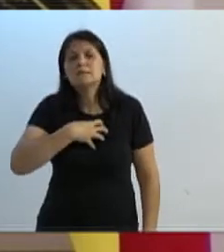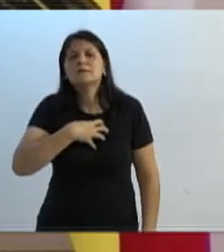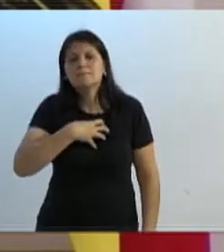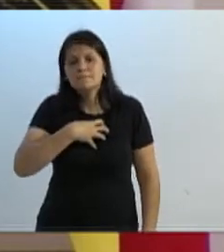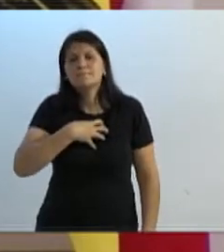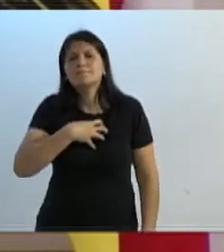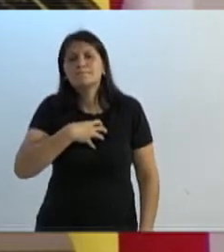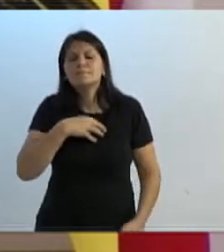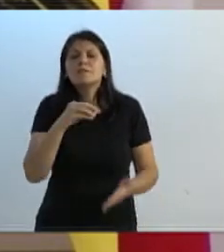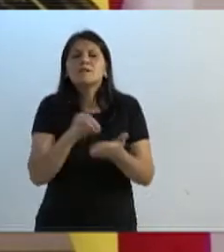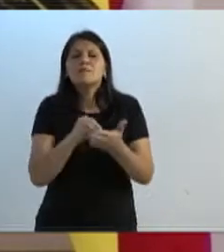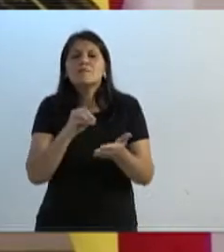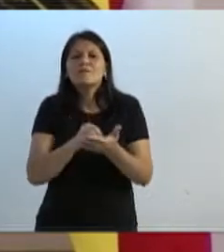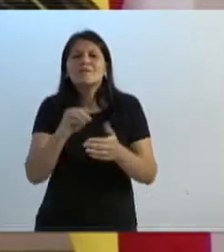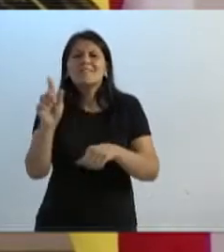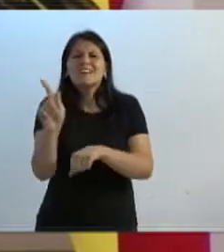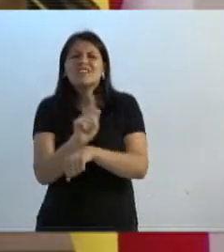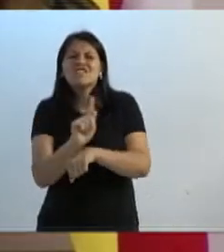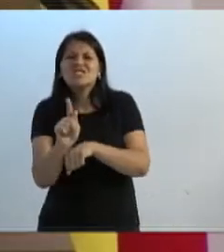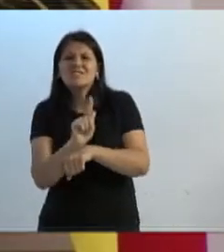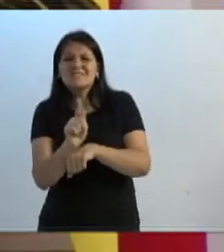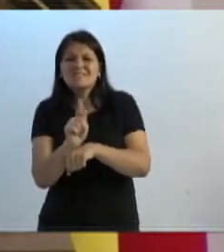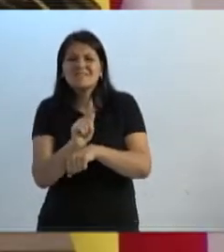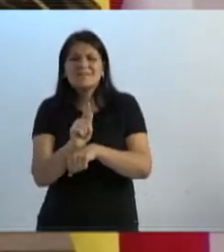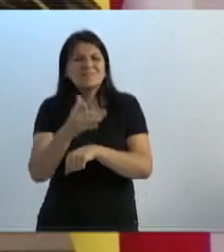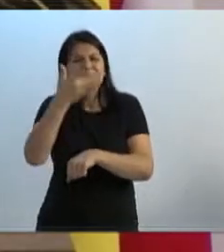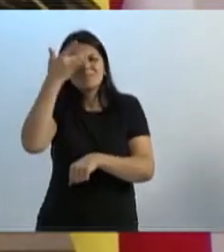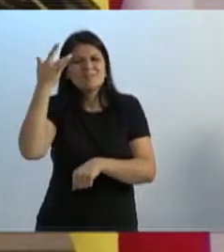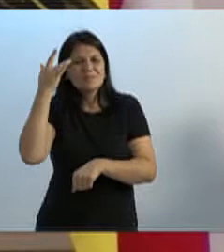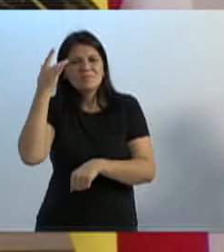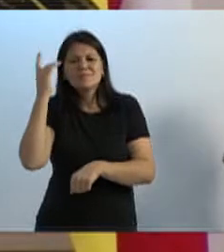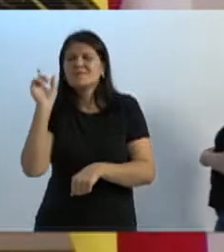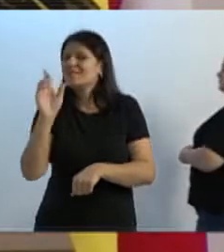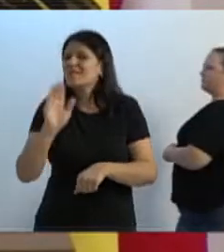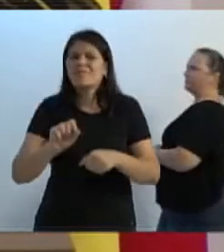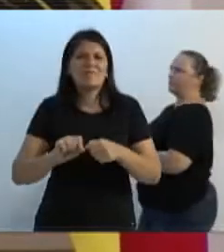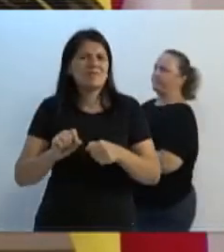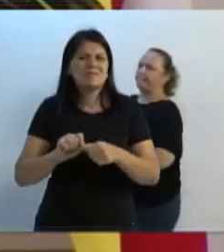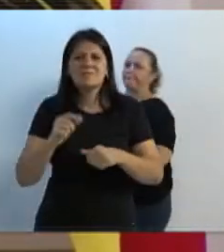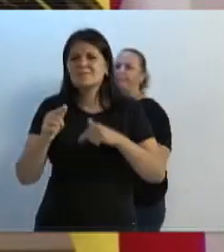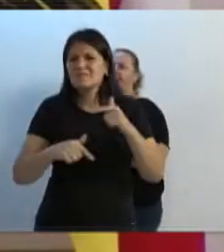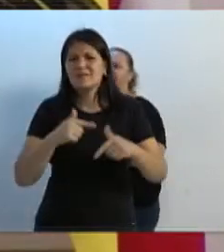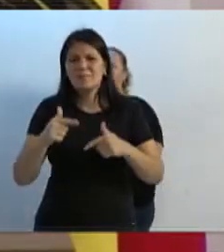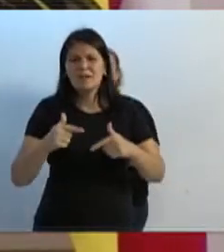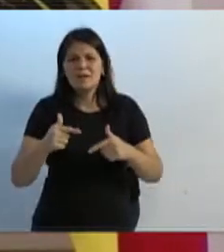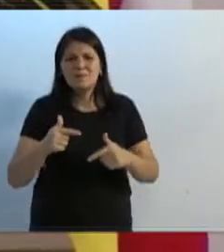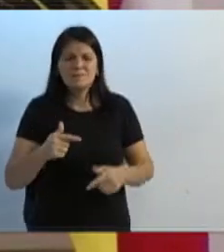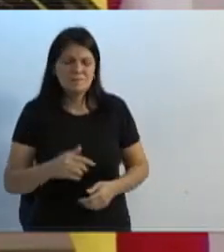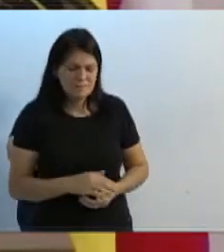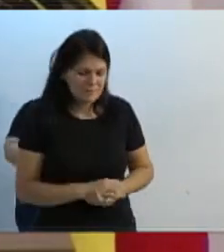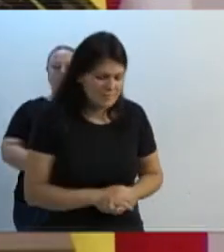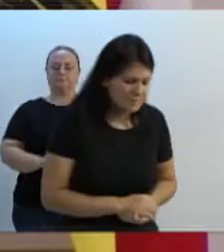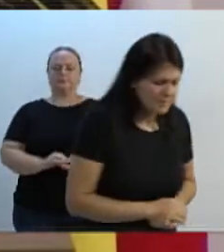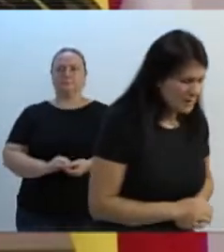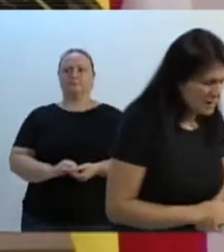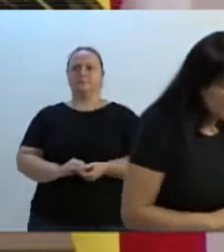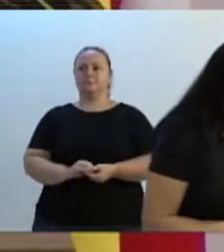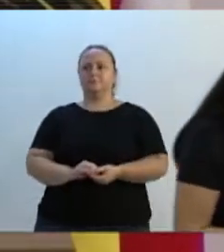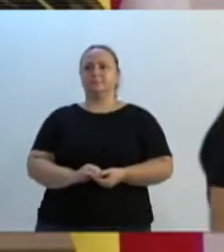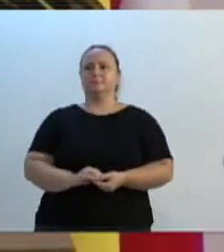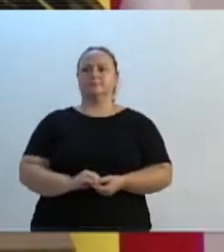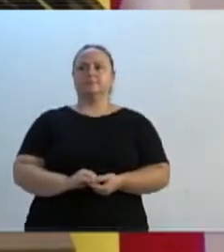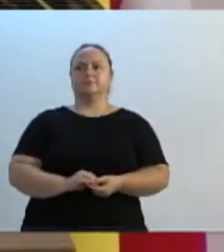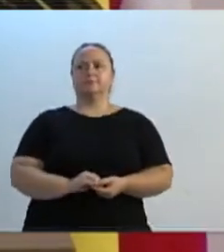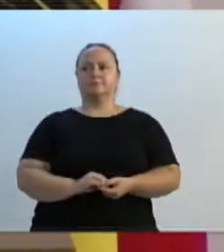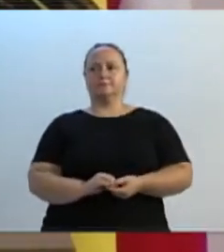falta de visão, de gestão de pessoas que não estão sendo colocadas. E faço por critério de justiça esse reconhecimento aqui em